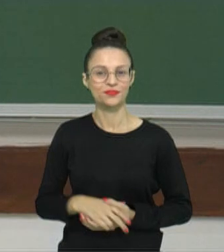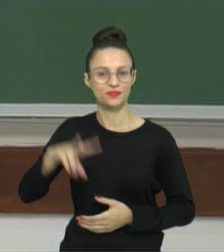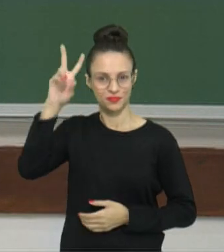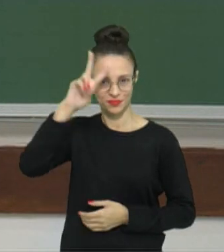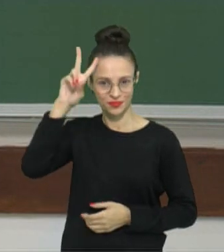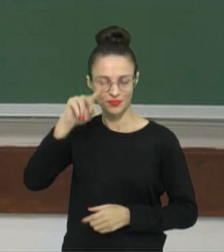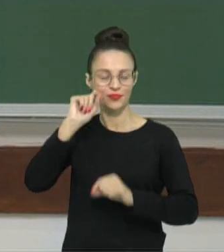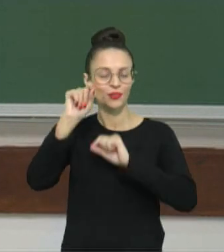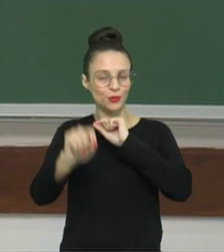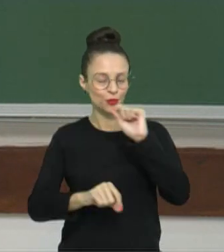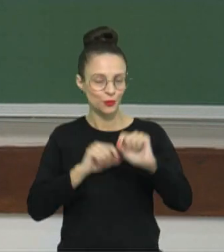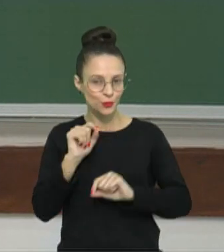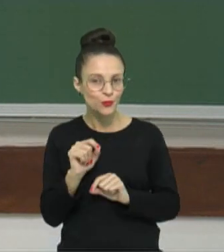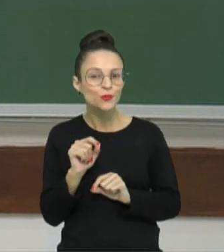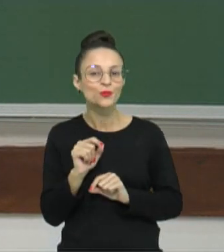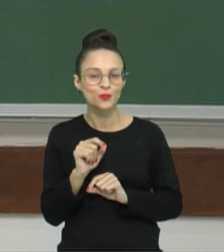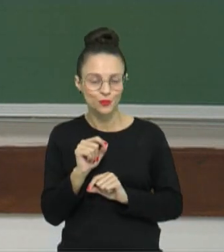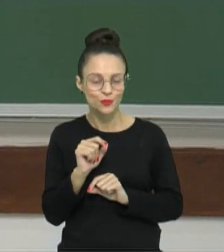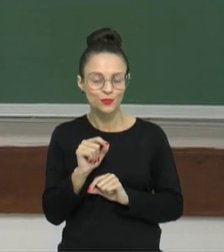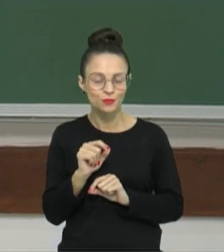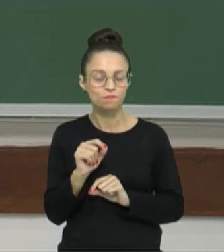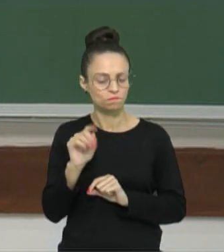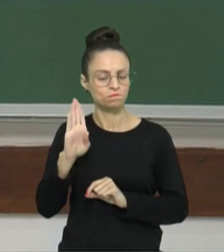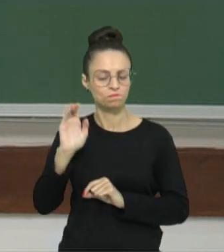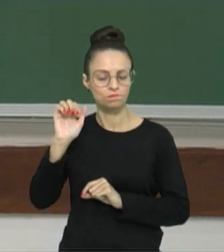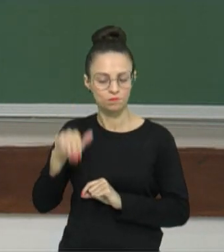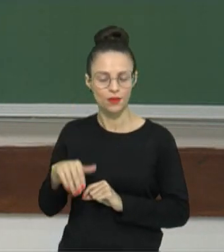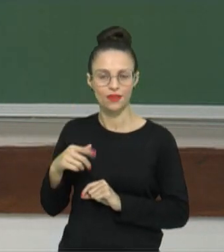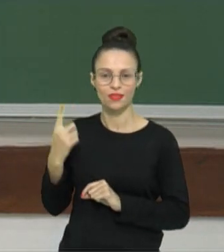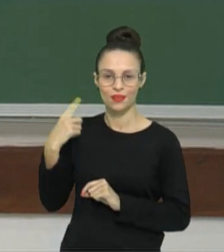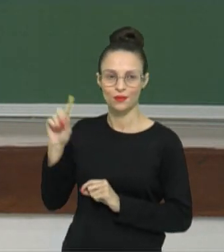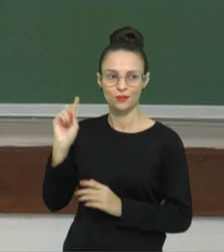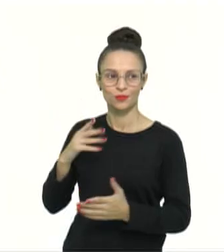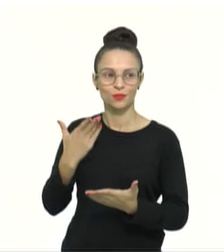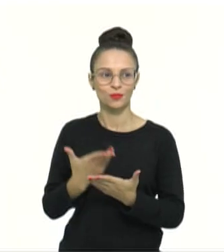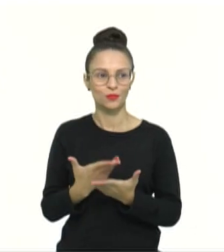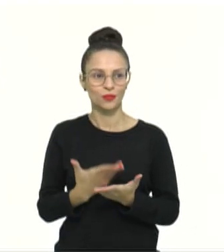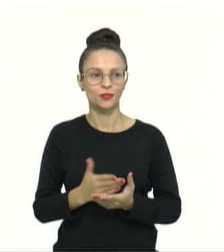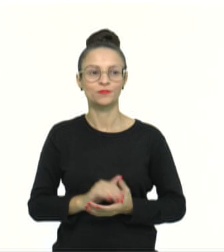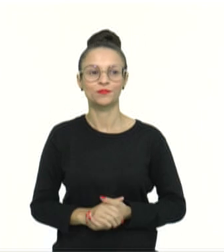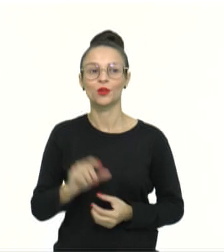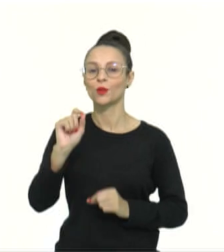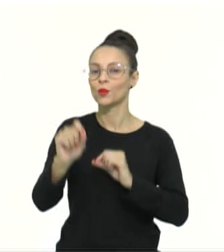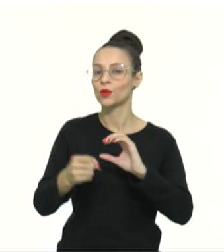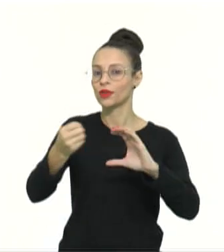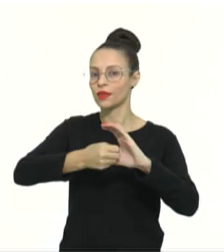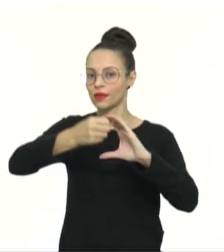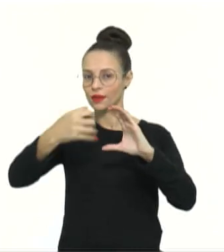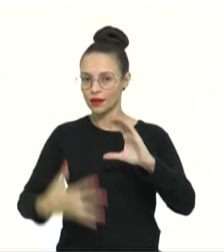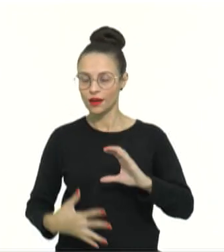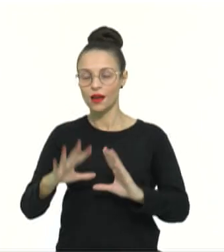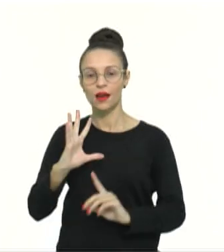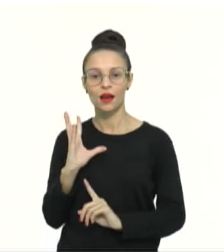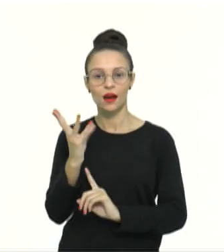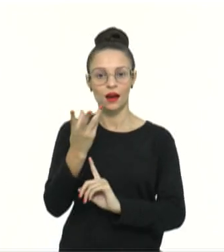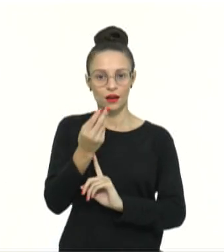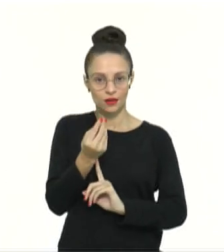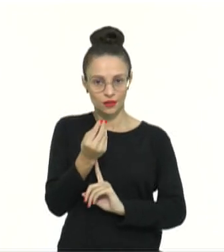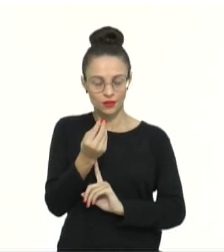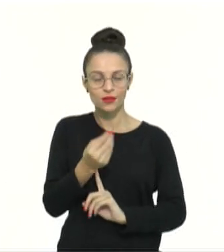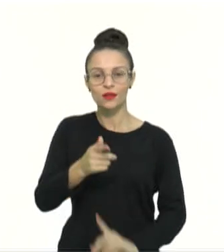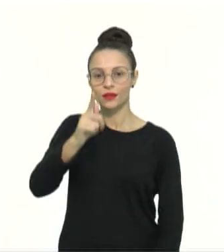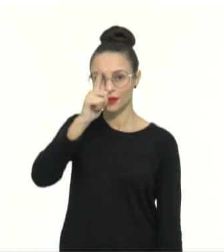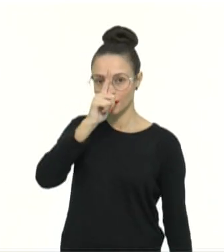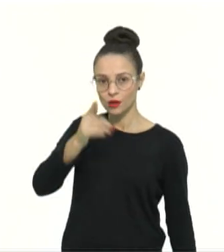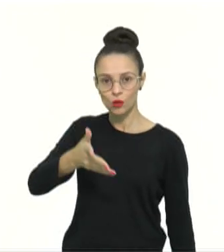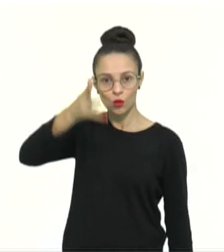recordarmos se nós nos lembramos bem da aula anterior. Que características da arte greco-romana o